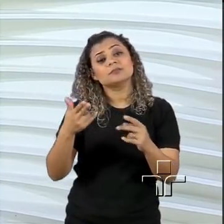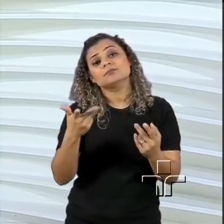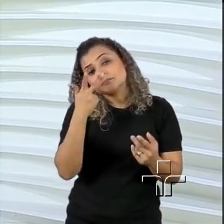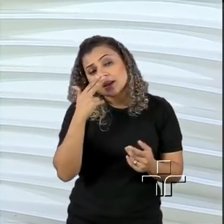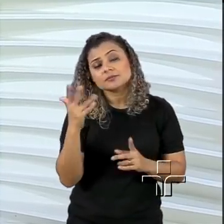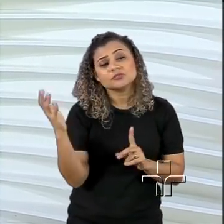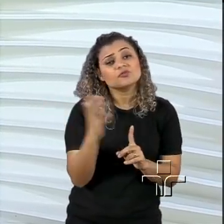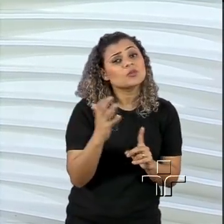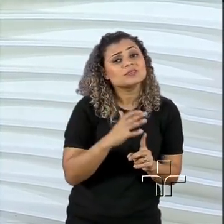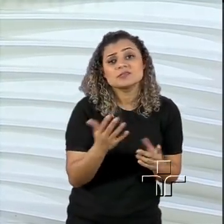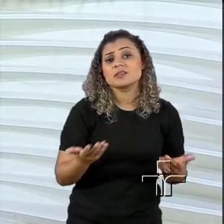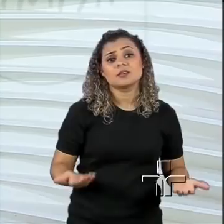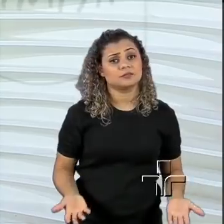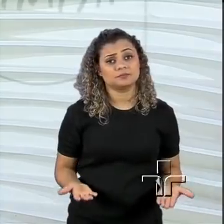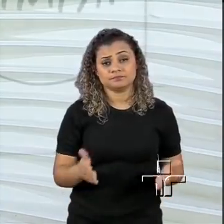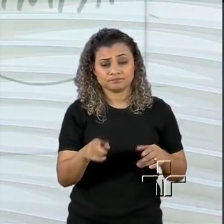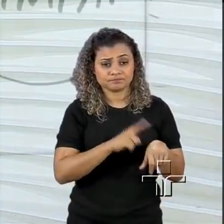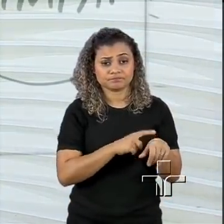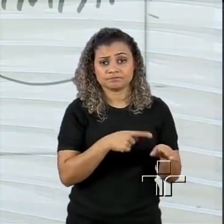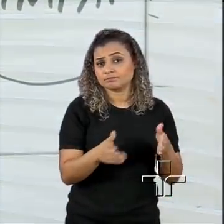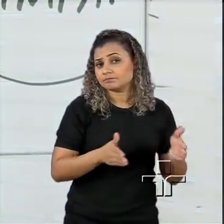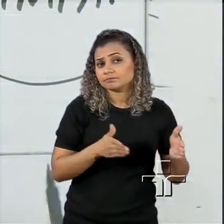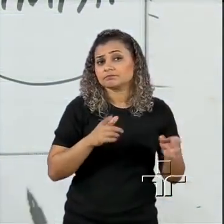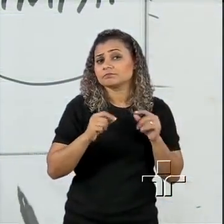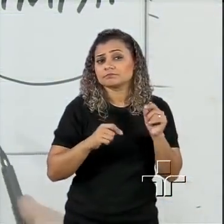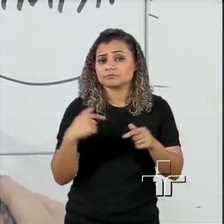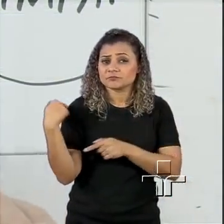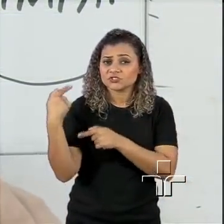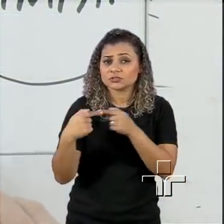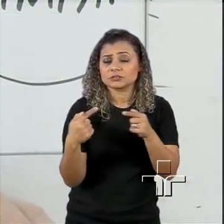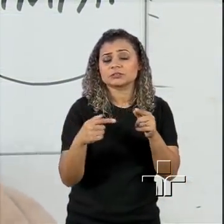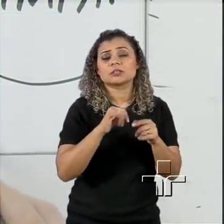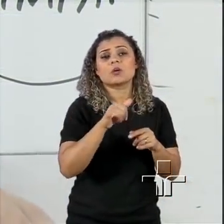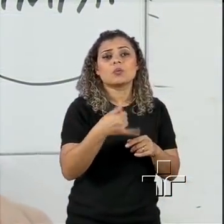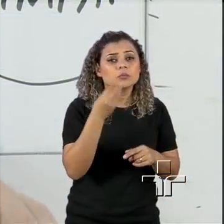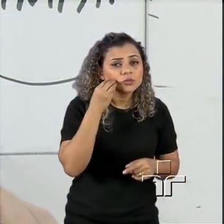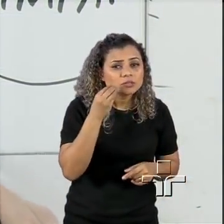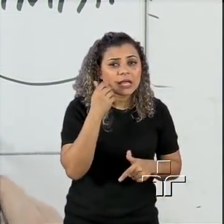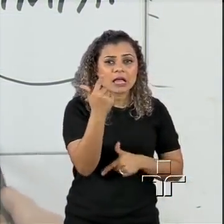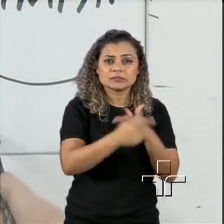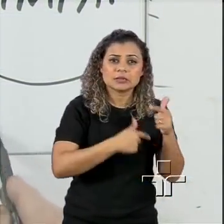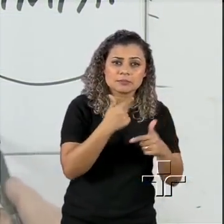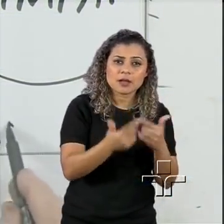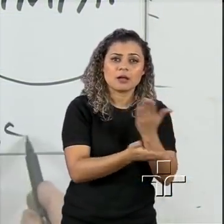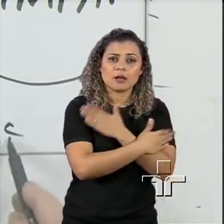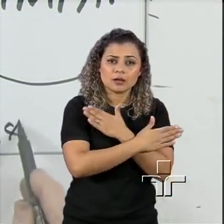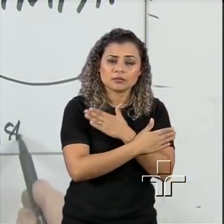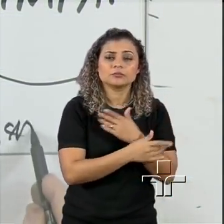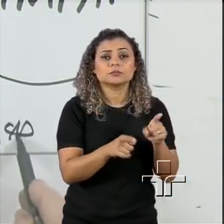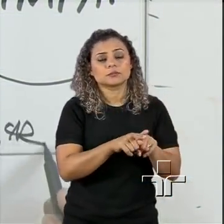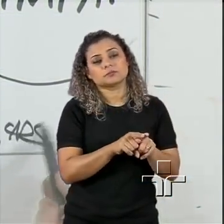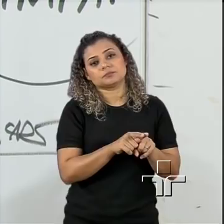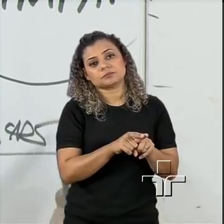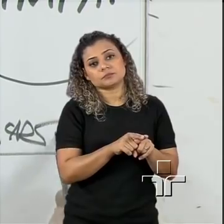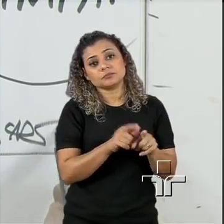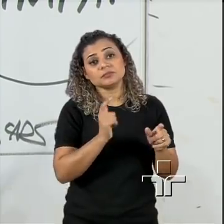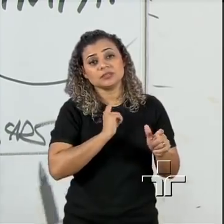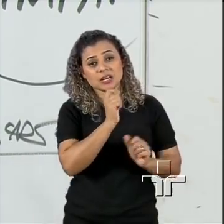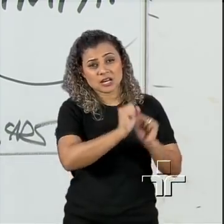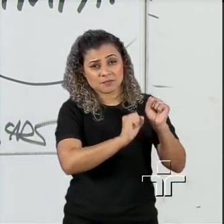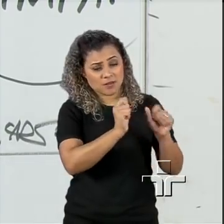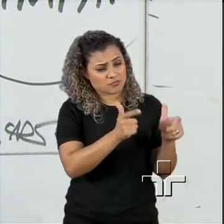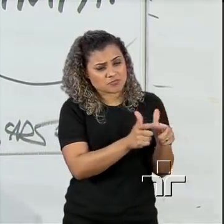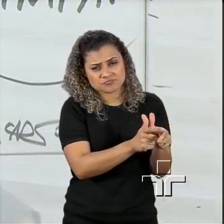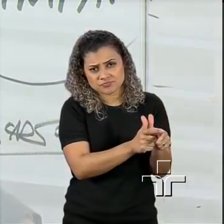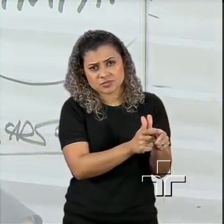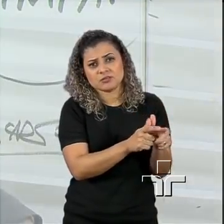momento de induzir a geração de oportunidade de emprego, especialmente nas pequenas empresas, nas microempresas, nos